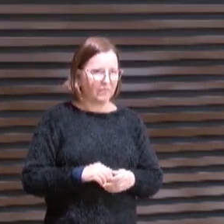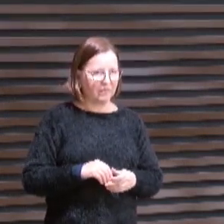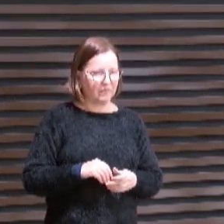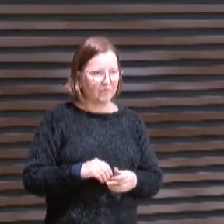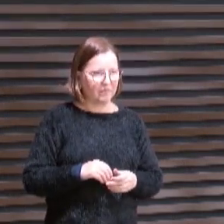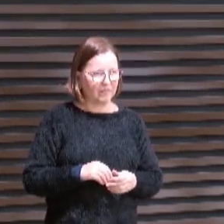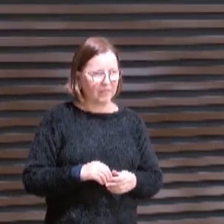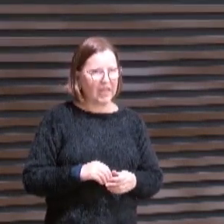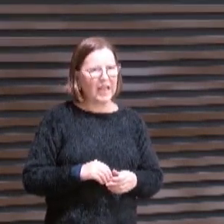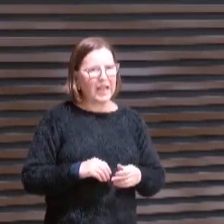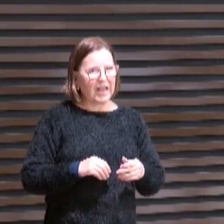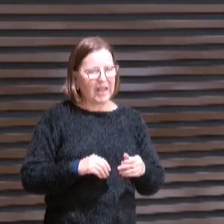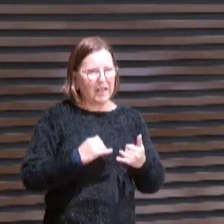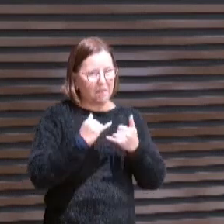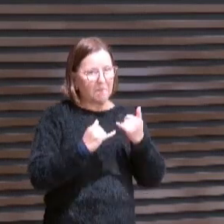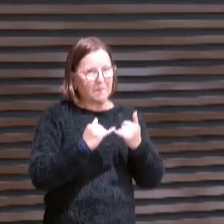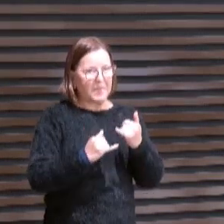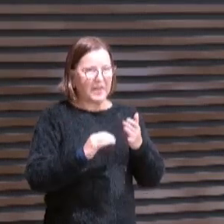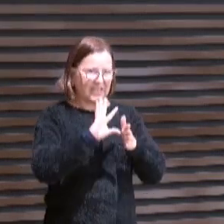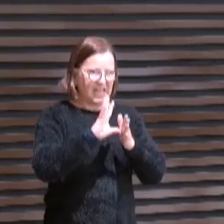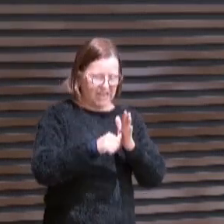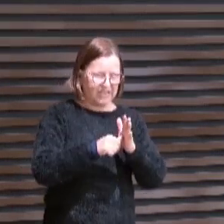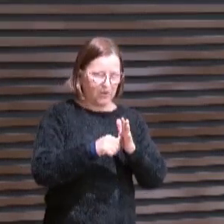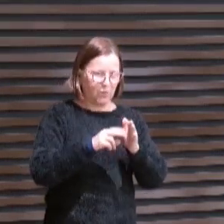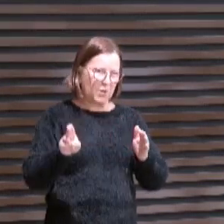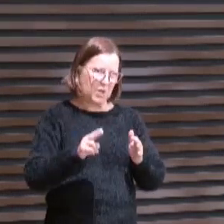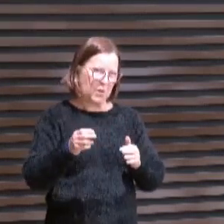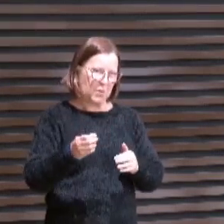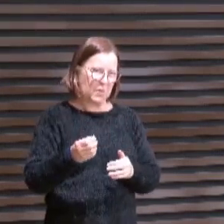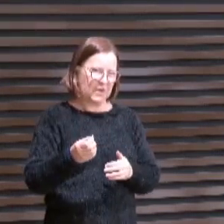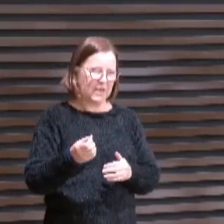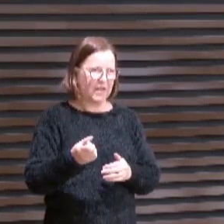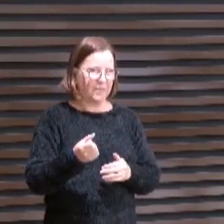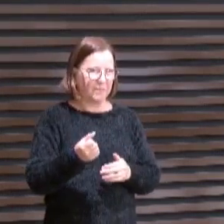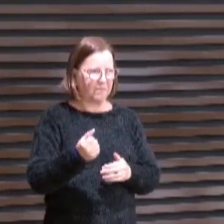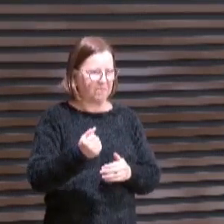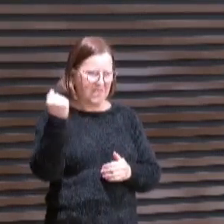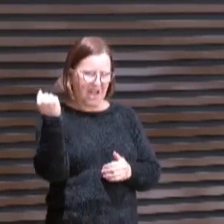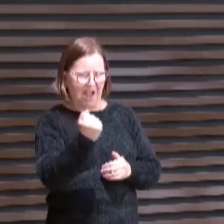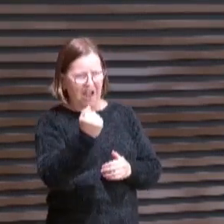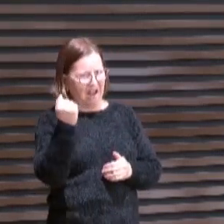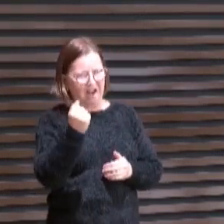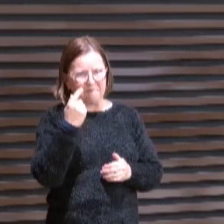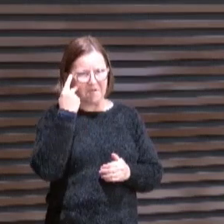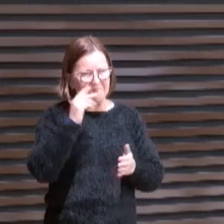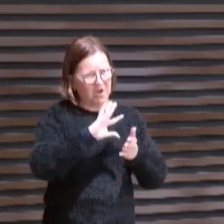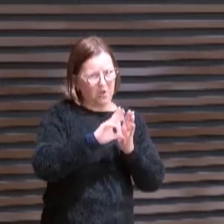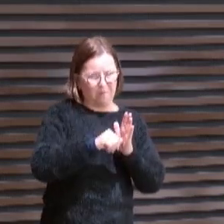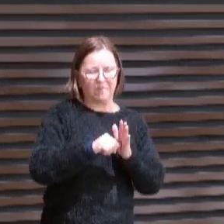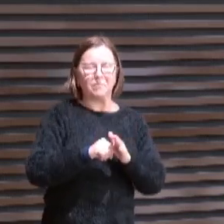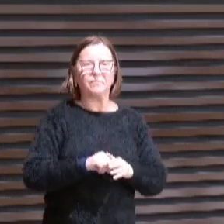para roubar, isso é o tipo assim, né? Daqueles